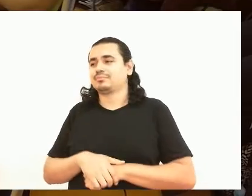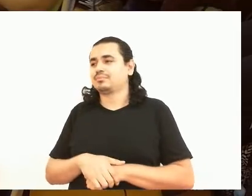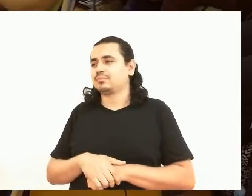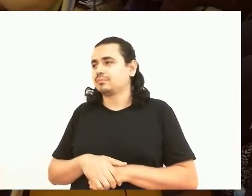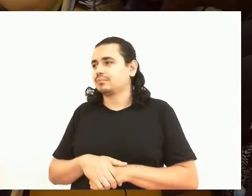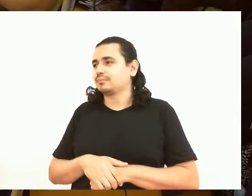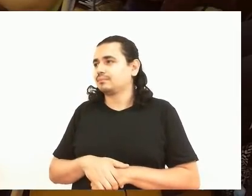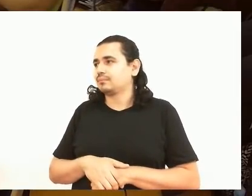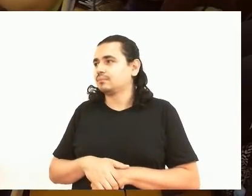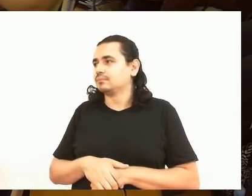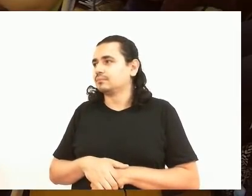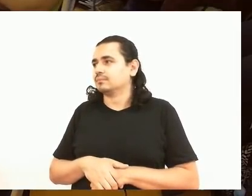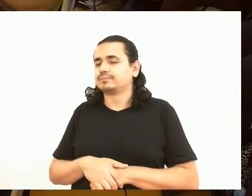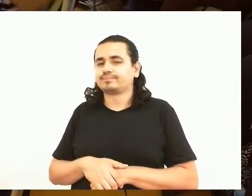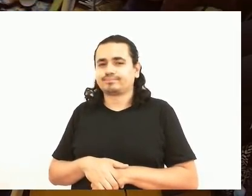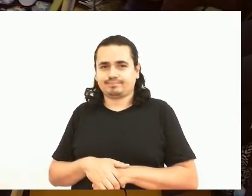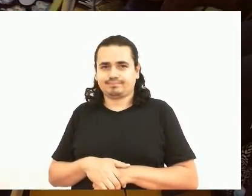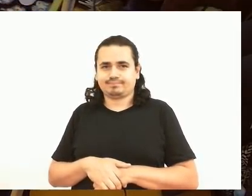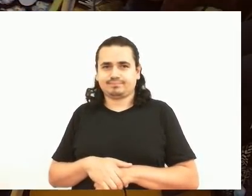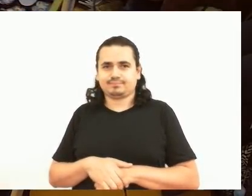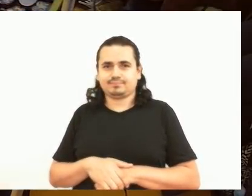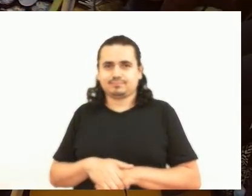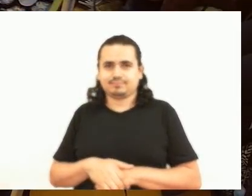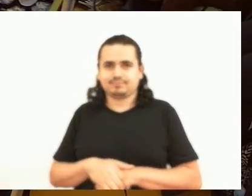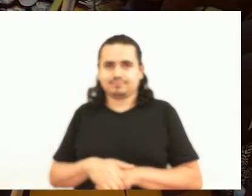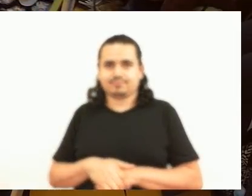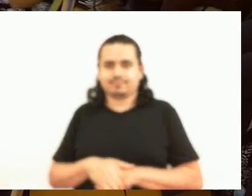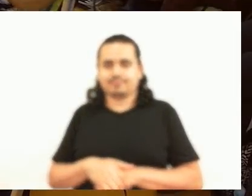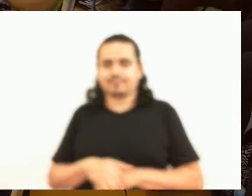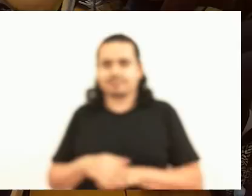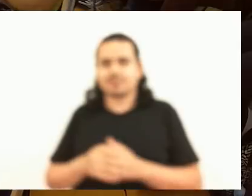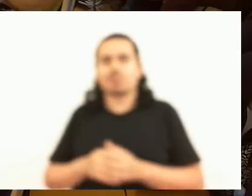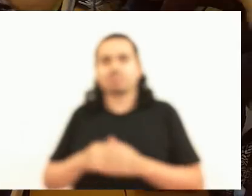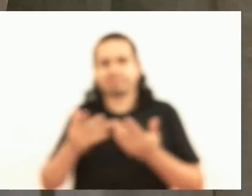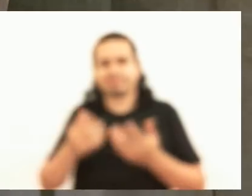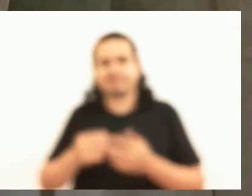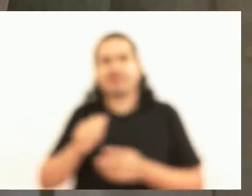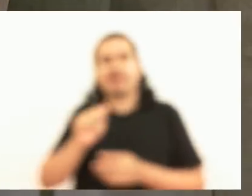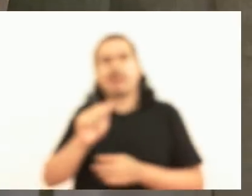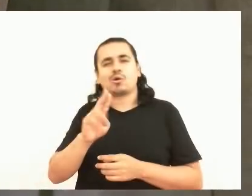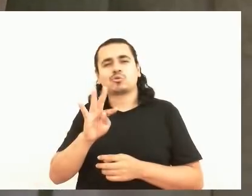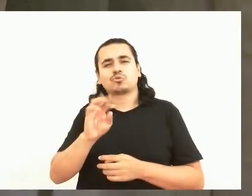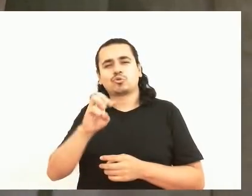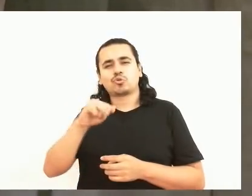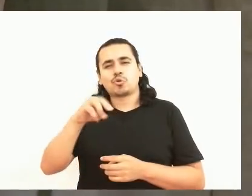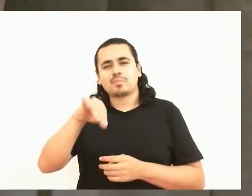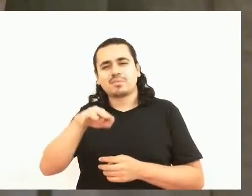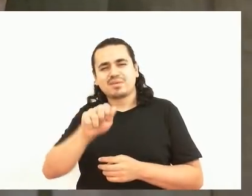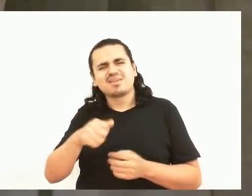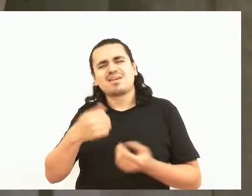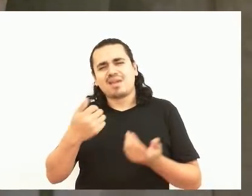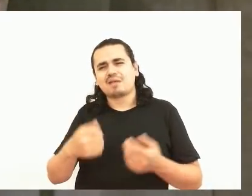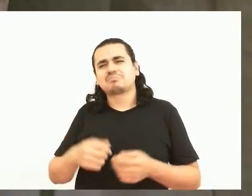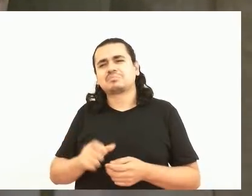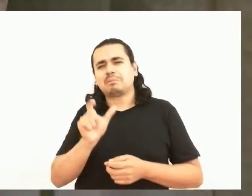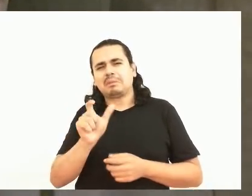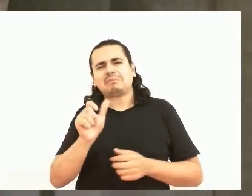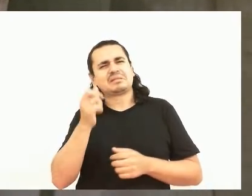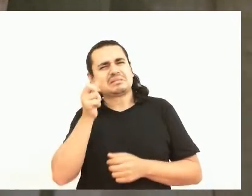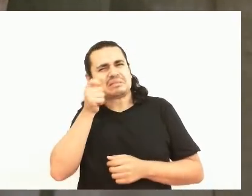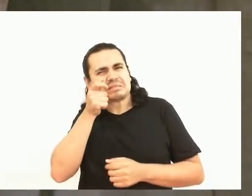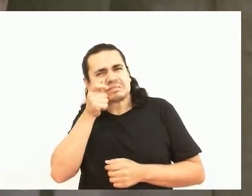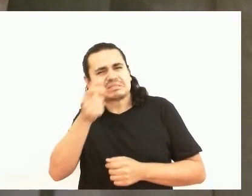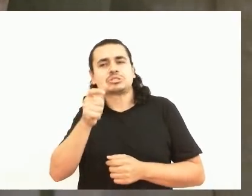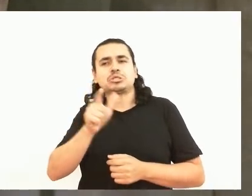a palavra que a gente deve ver com um mantra essa autonomia é bom a gente